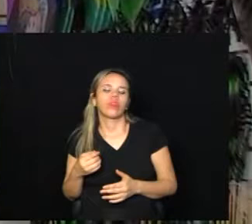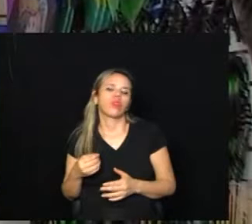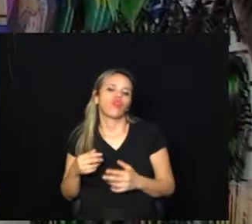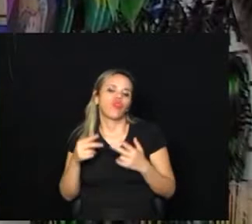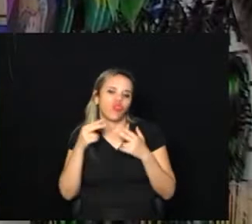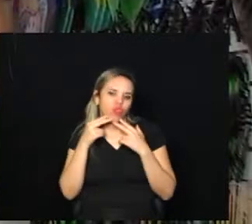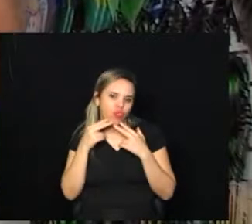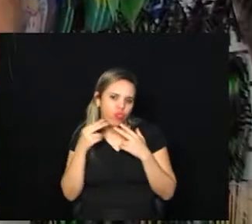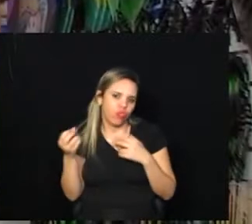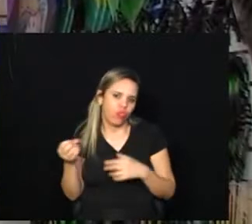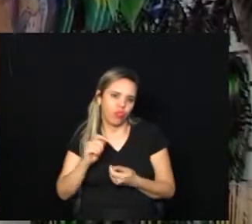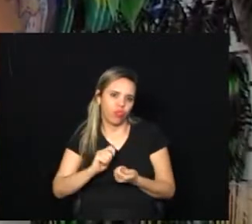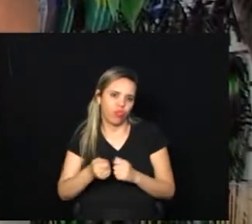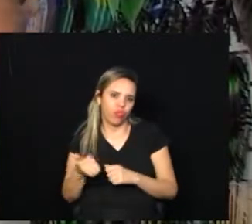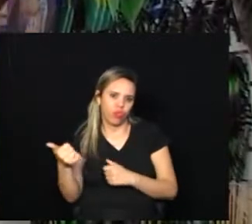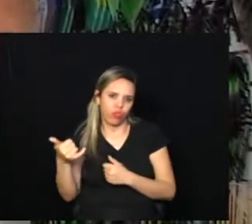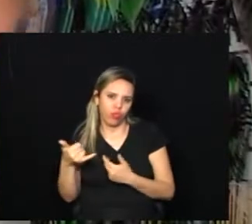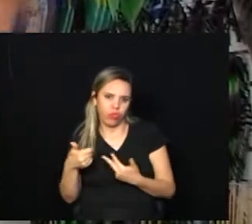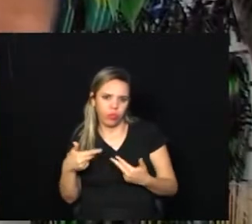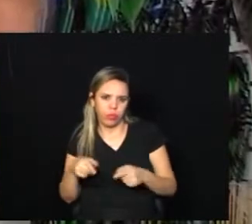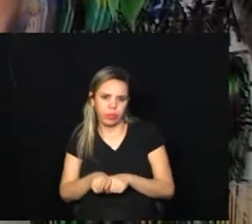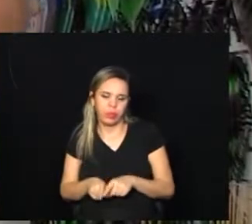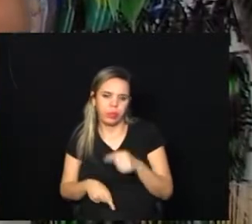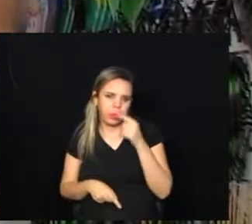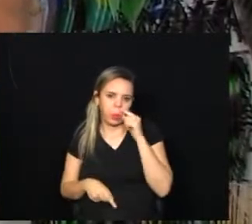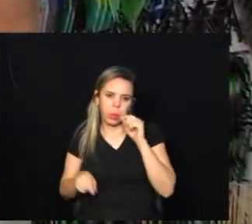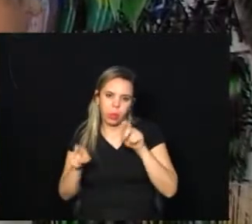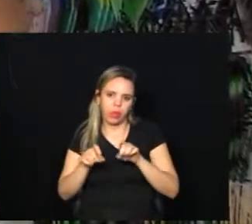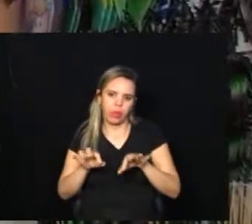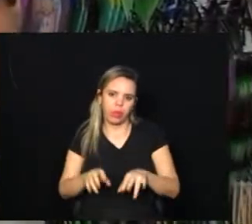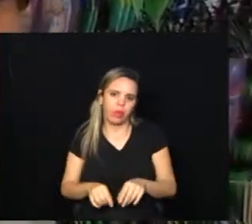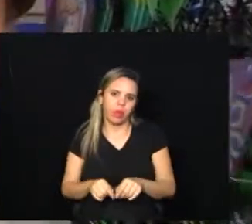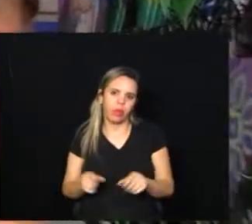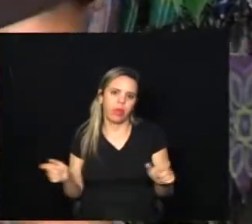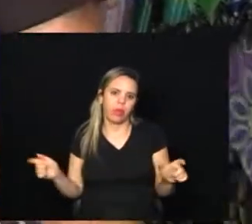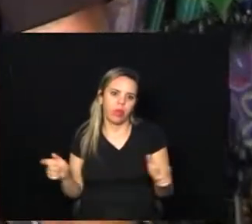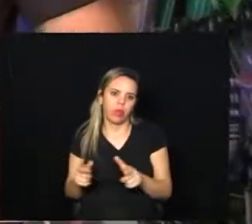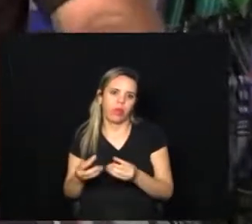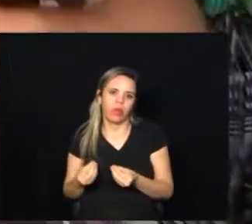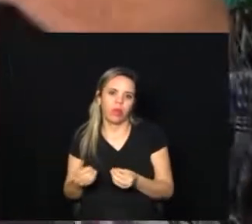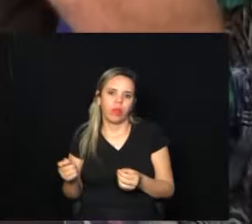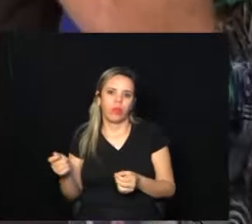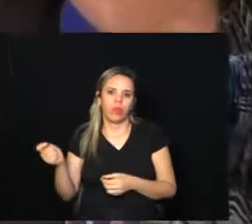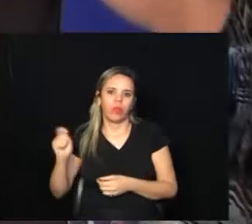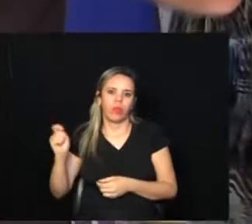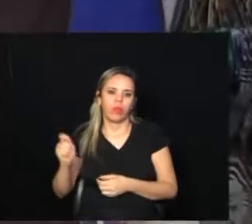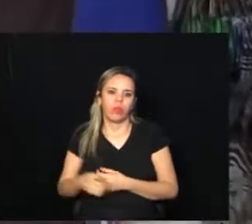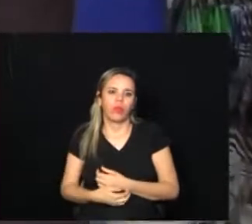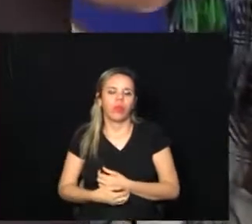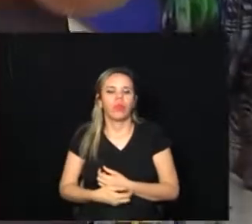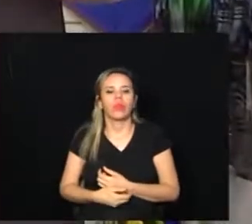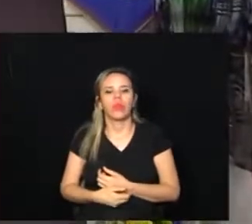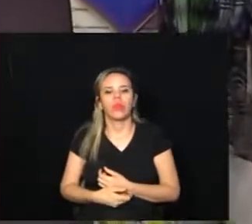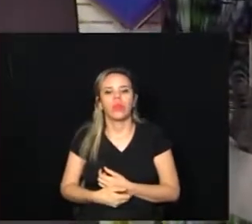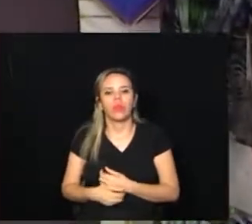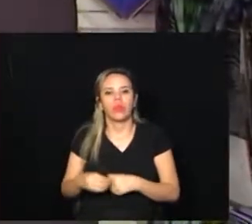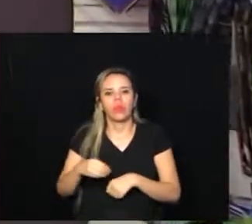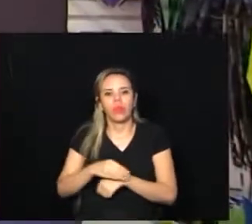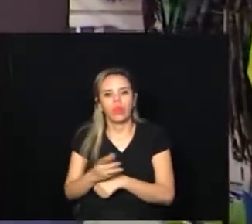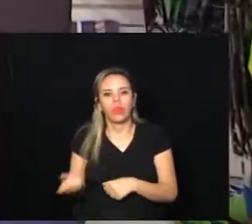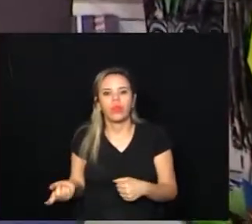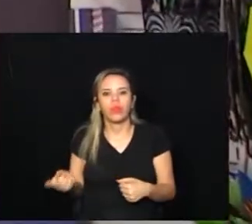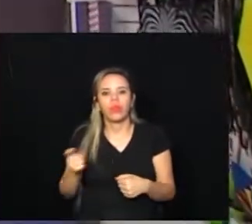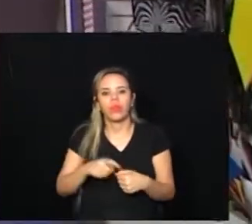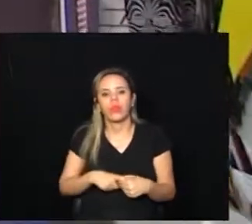de celulares, esses computadores, tudo veio diminuindo muito os pipas. E isso está trazendo de